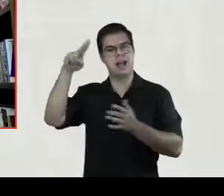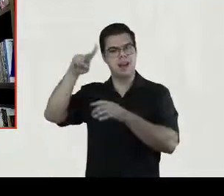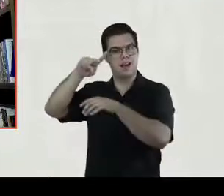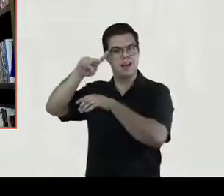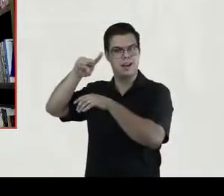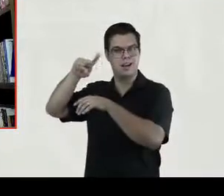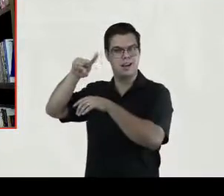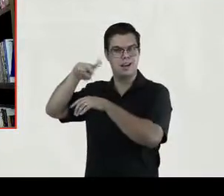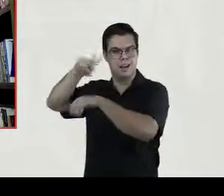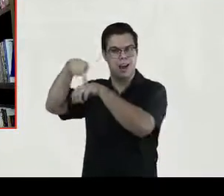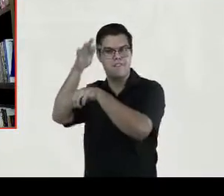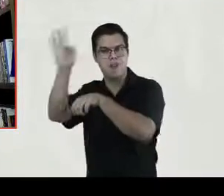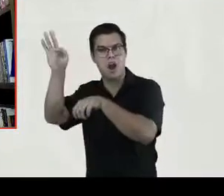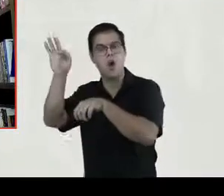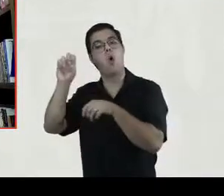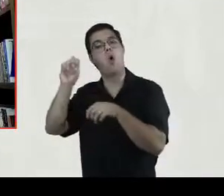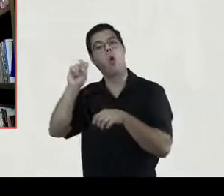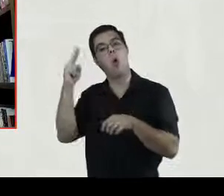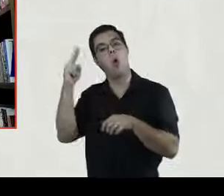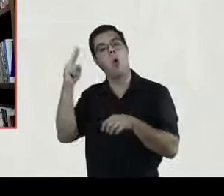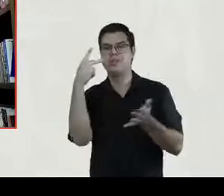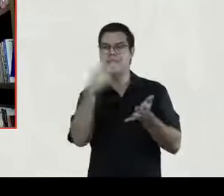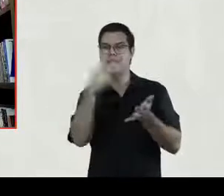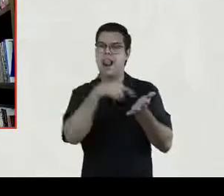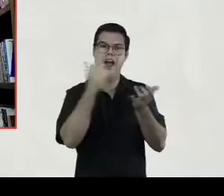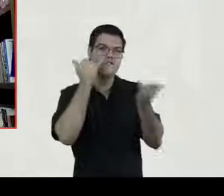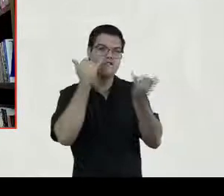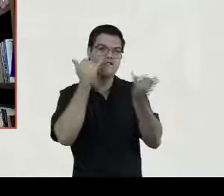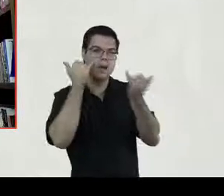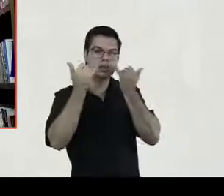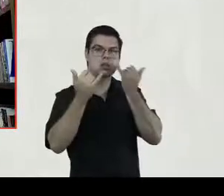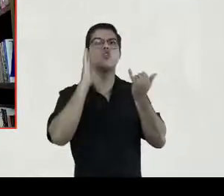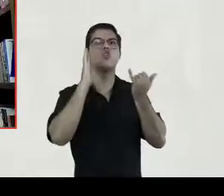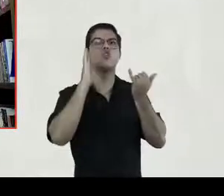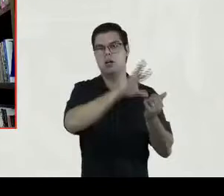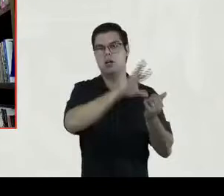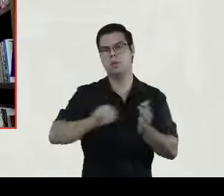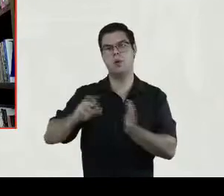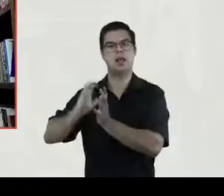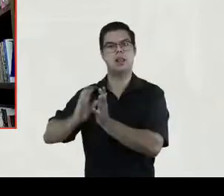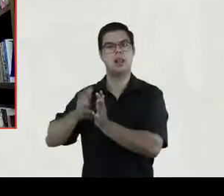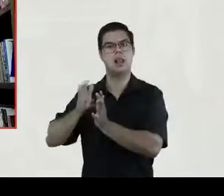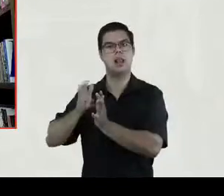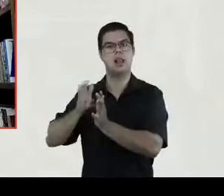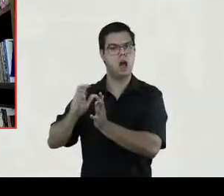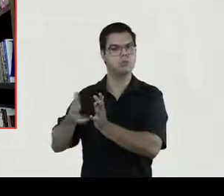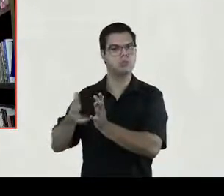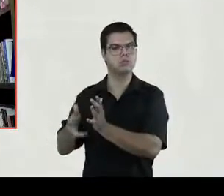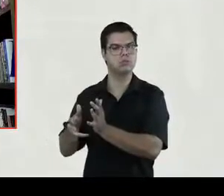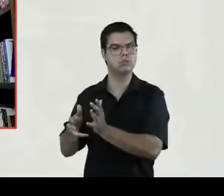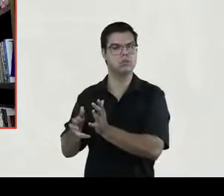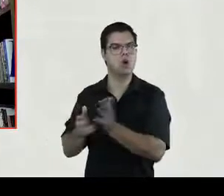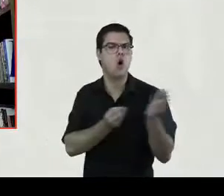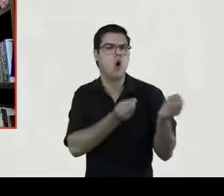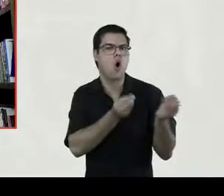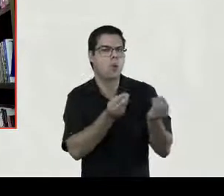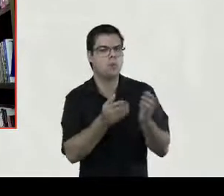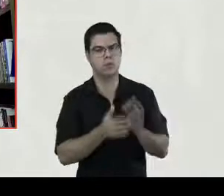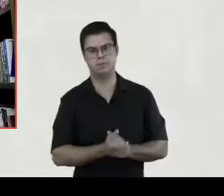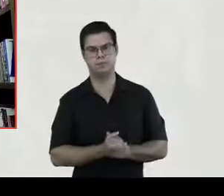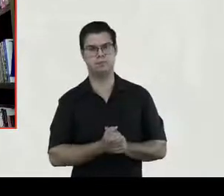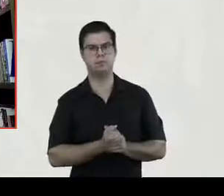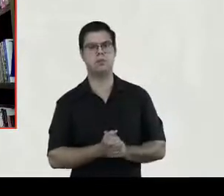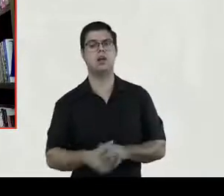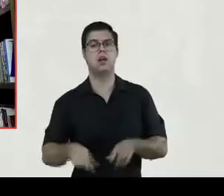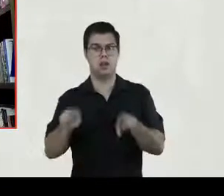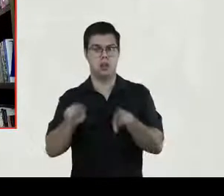foram transpostas para uma base de dados local? E vou tentar aqui extrair uma